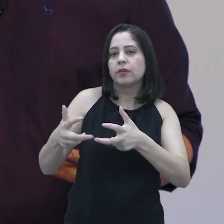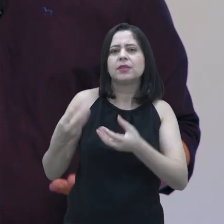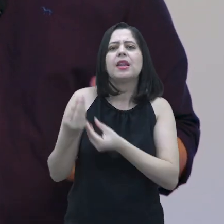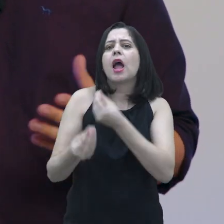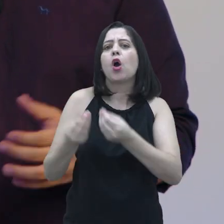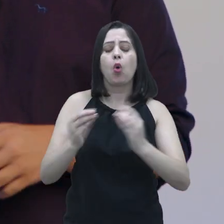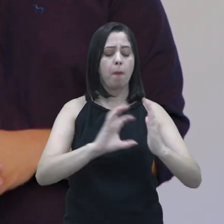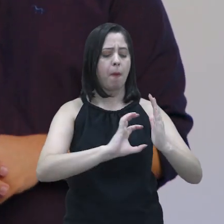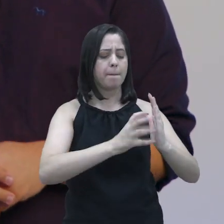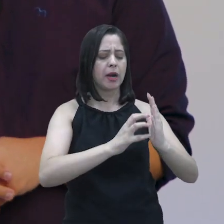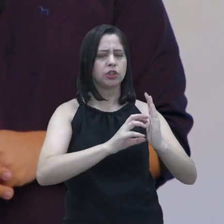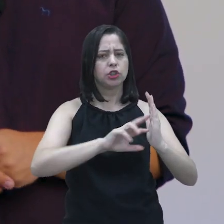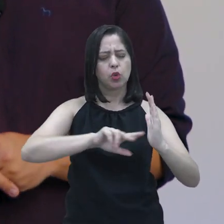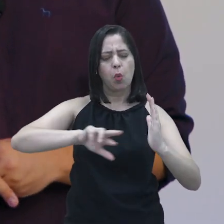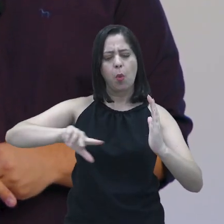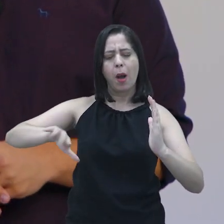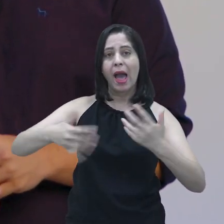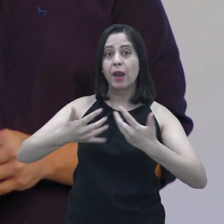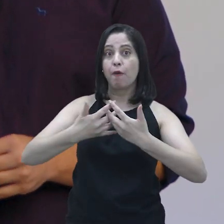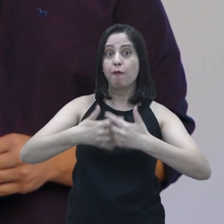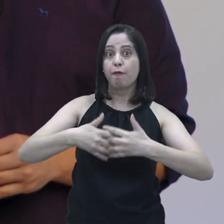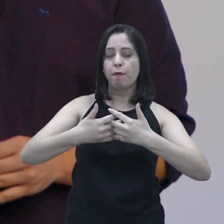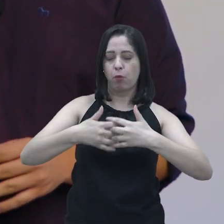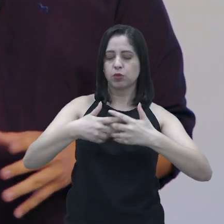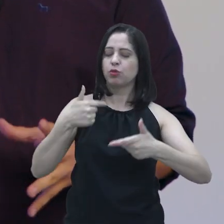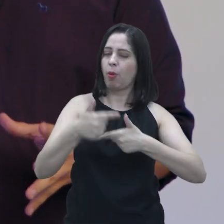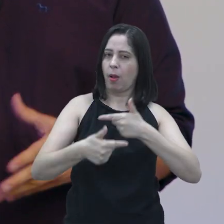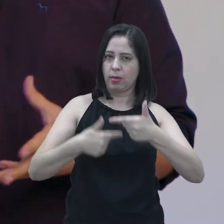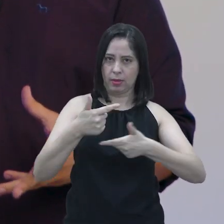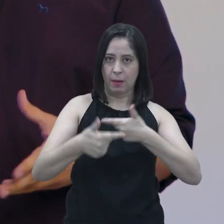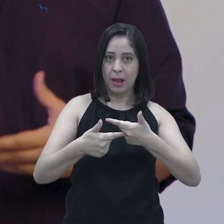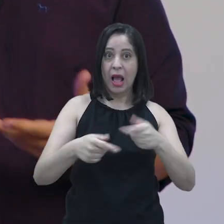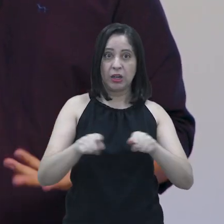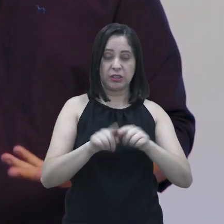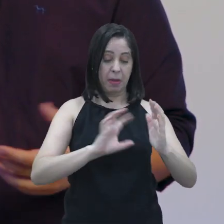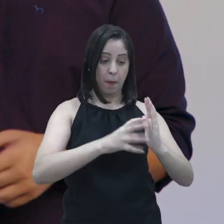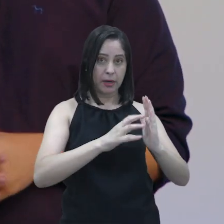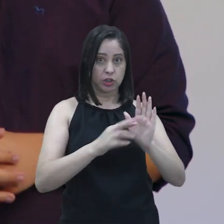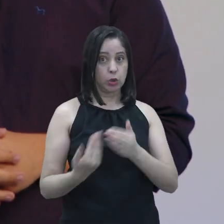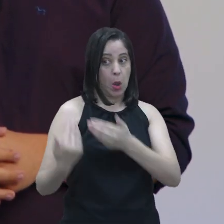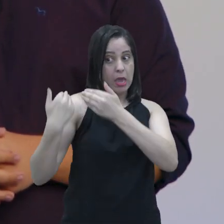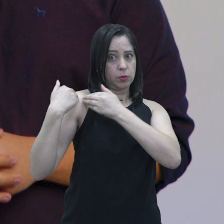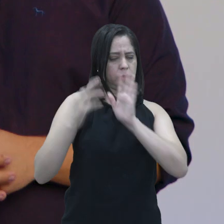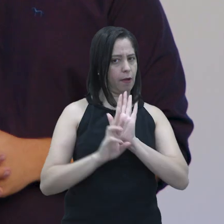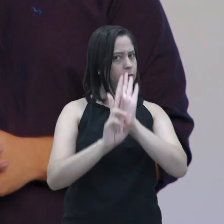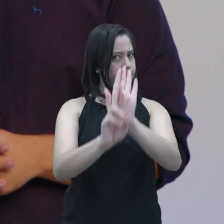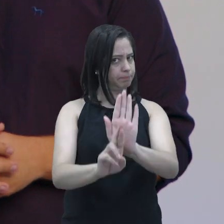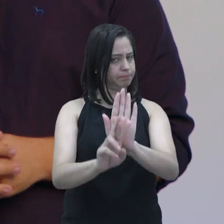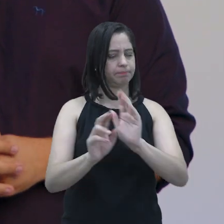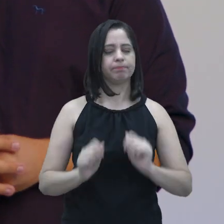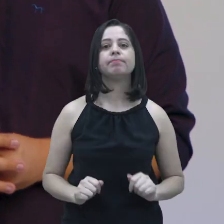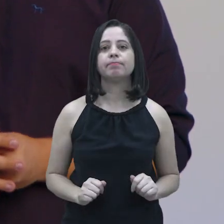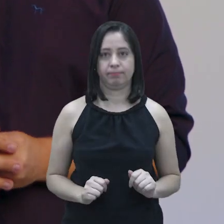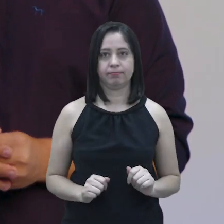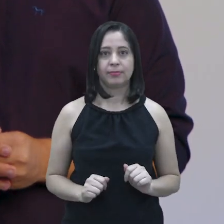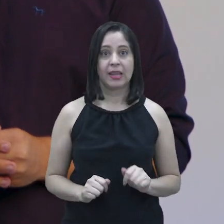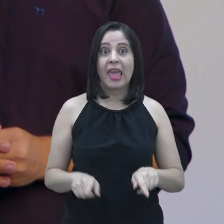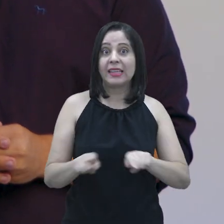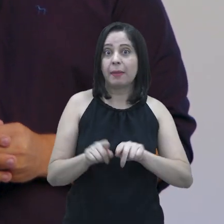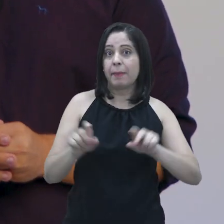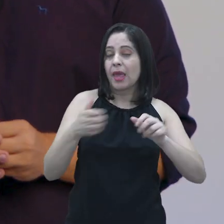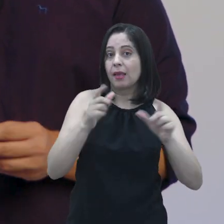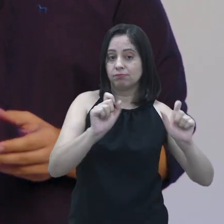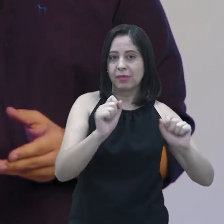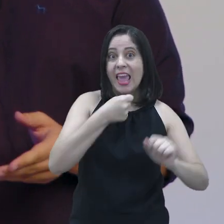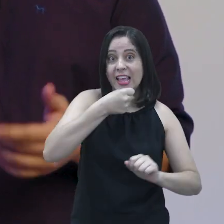o que são e como trabalham os partidos políticos, além do papel de representatividade que eles exercem. Esse também será